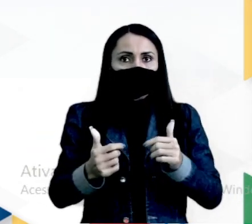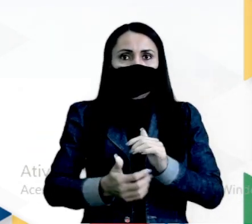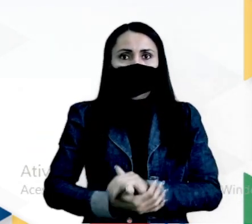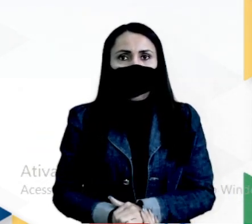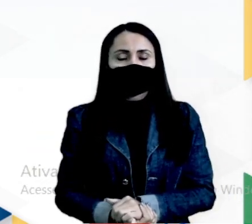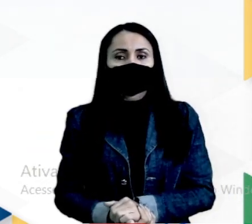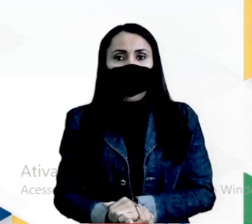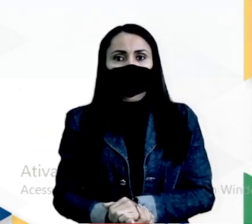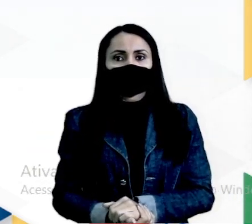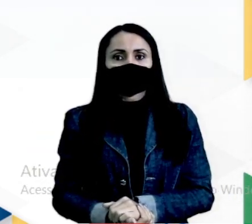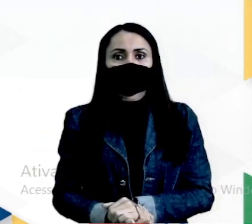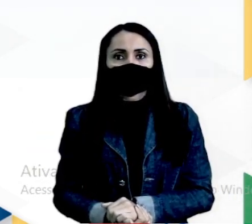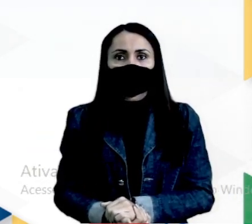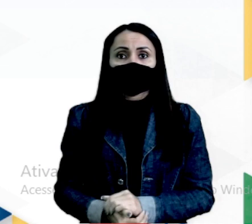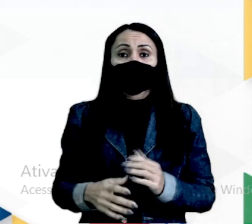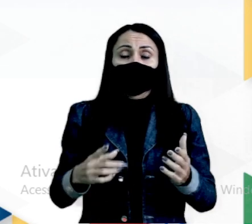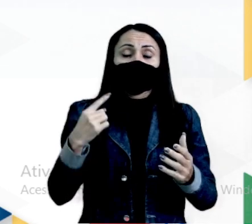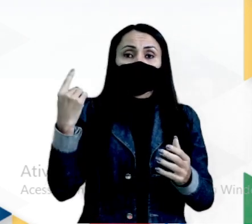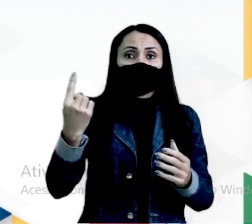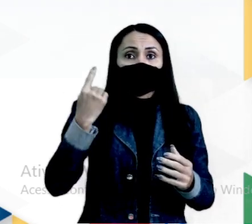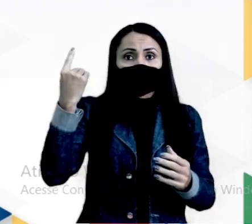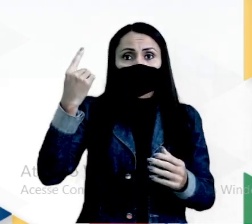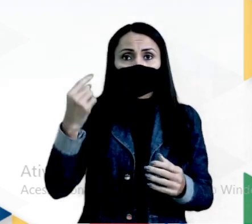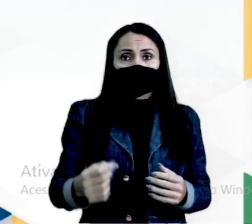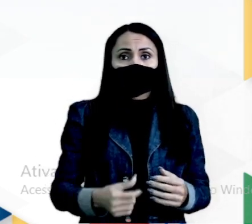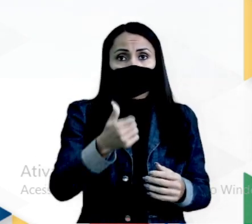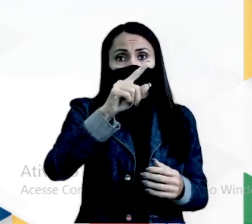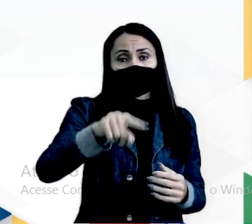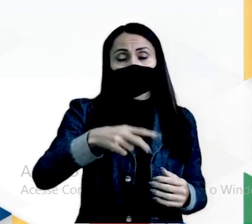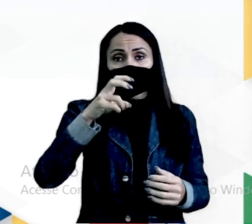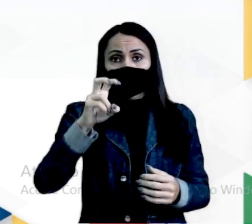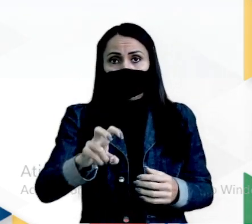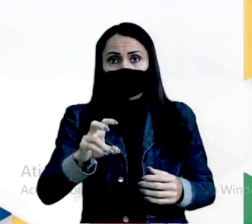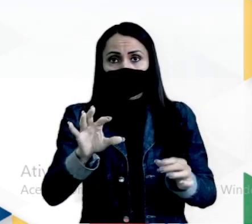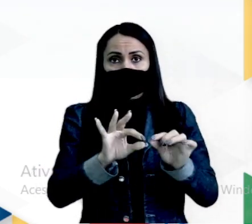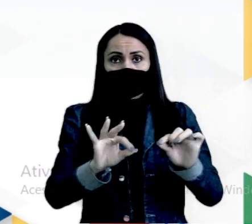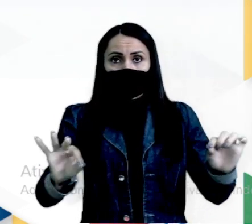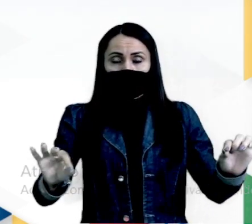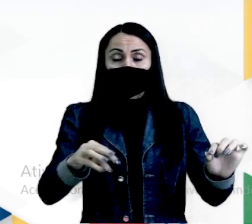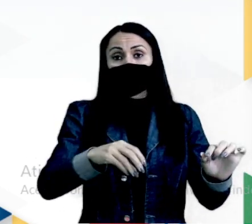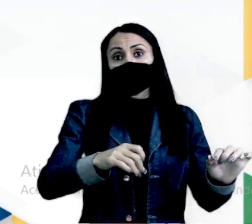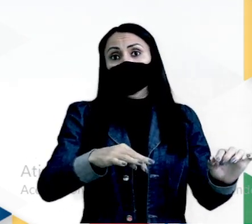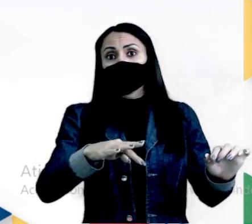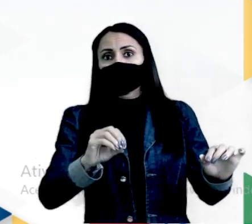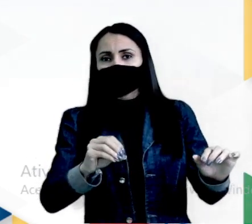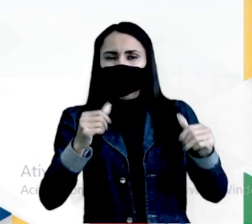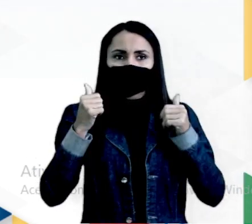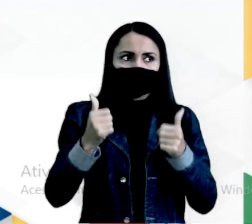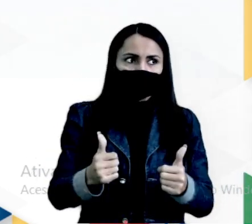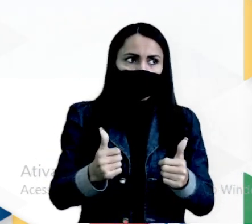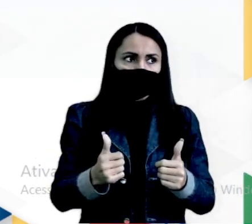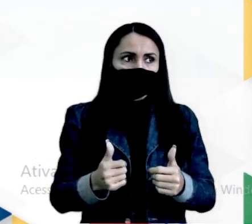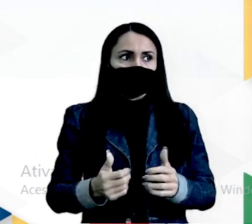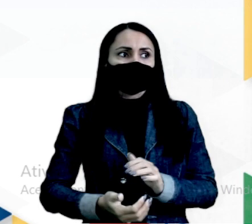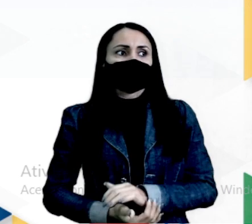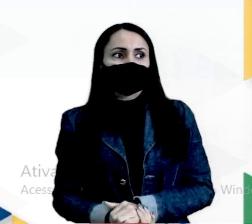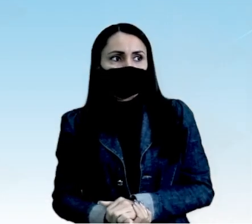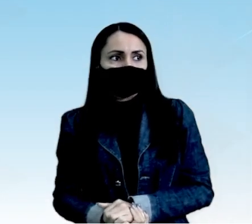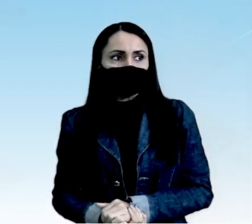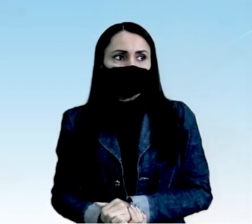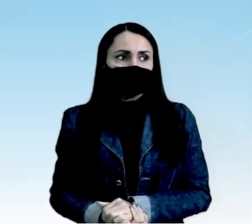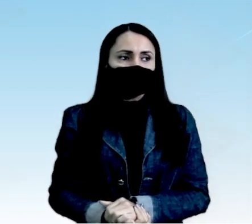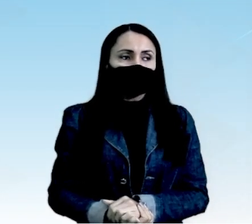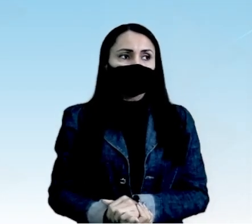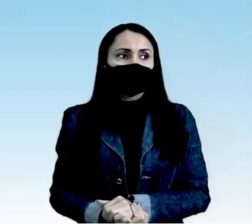Tá claro? Então, altura, 1,5 metro. Qual é a grandeza? Metro. Beleza? Tá claro? Então,